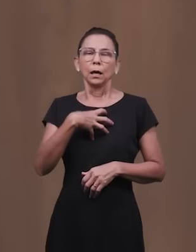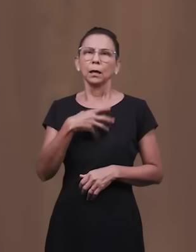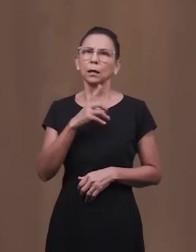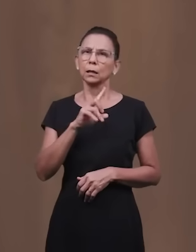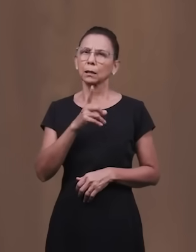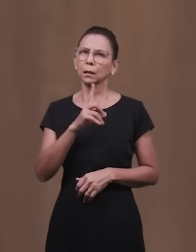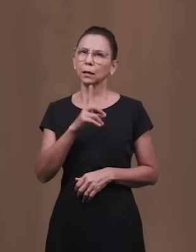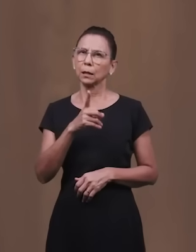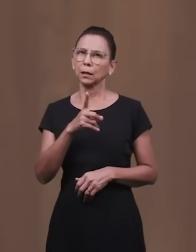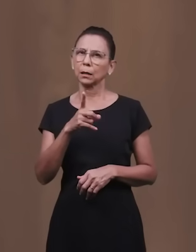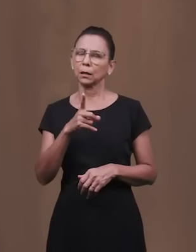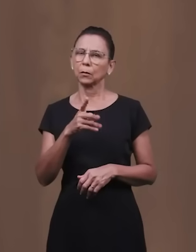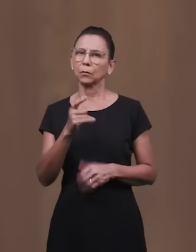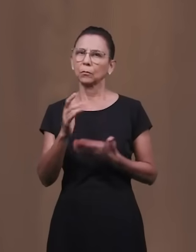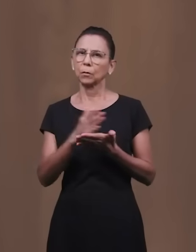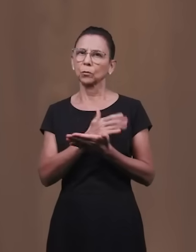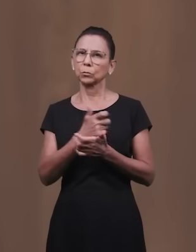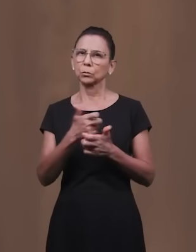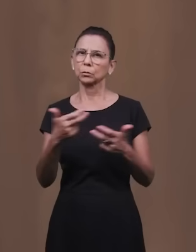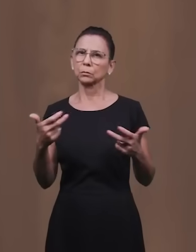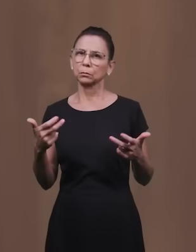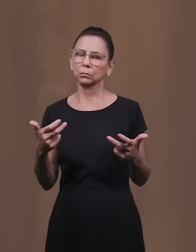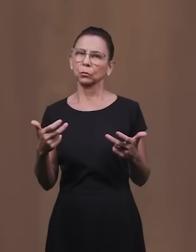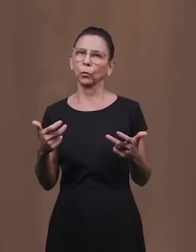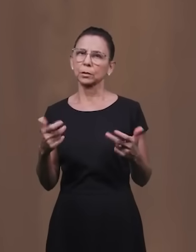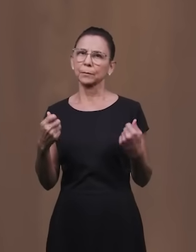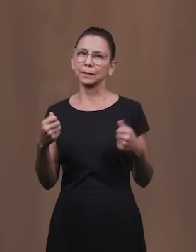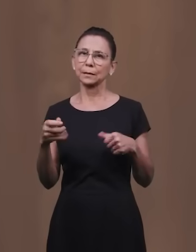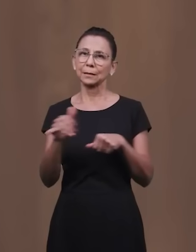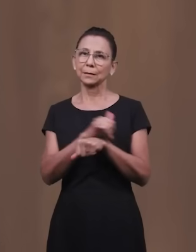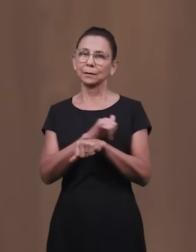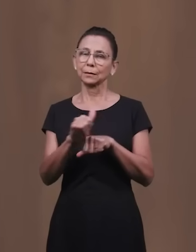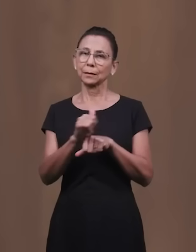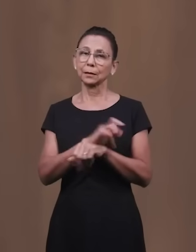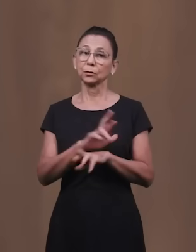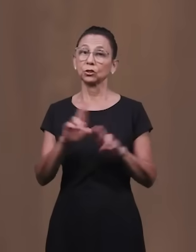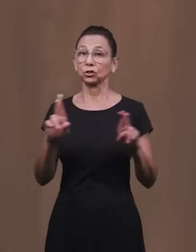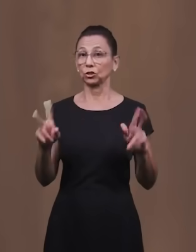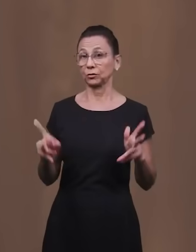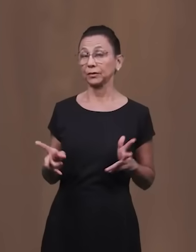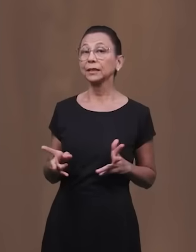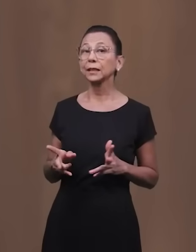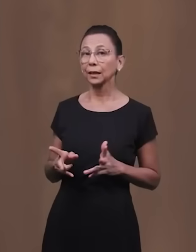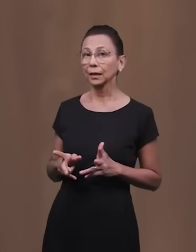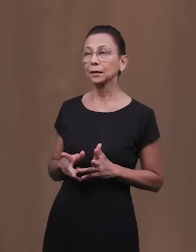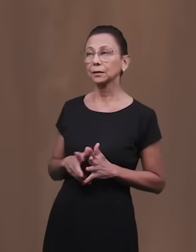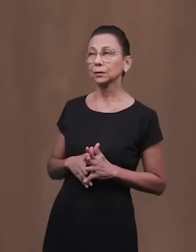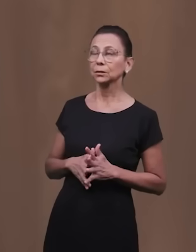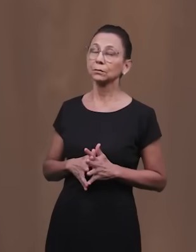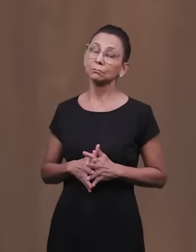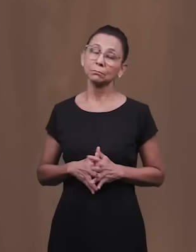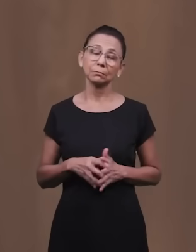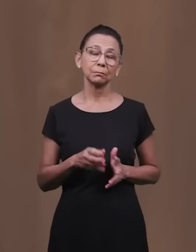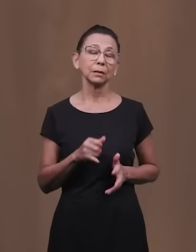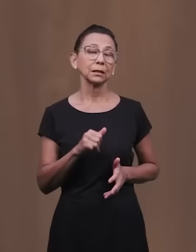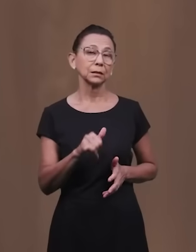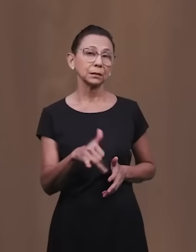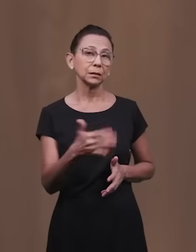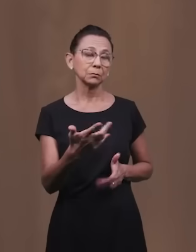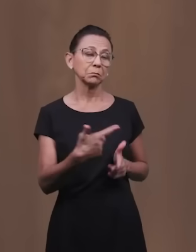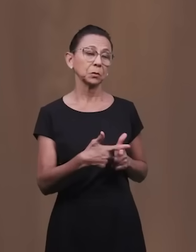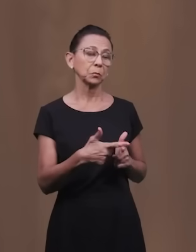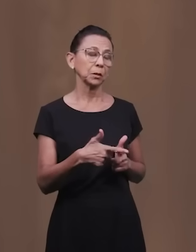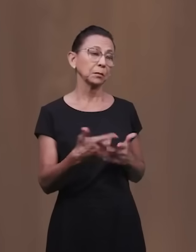Alguns quadros nós vamos precisar de outros recursos. Mas o falar em público, principalmente já que você tem